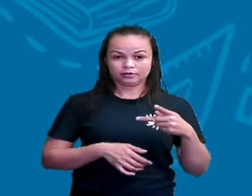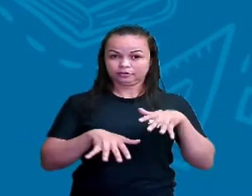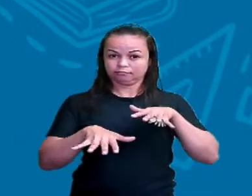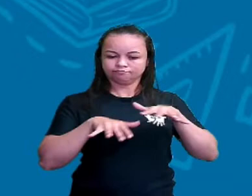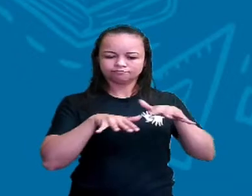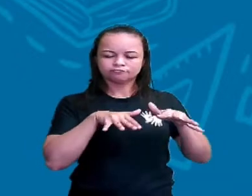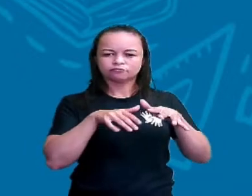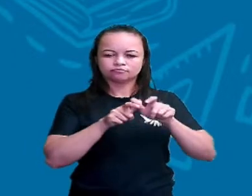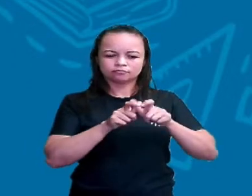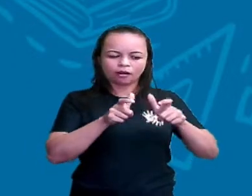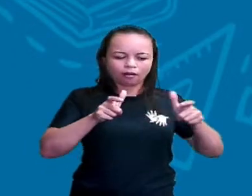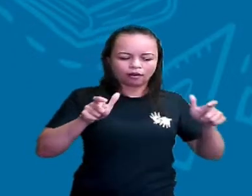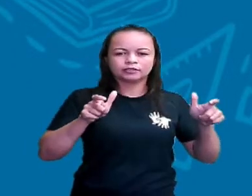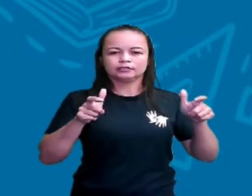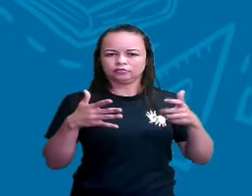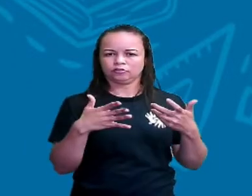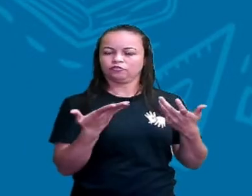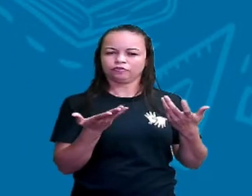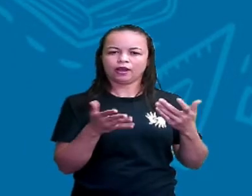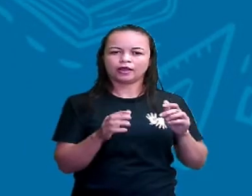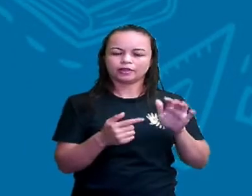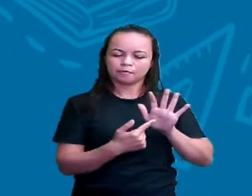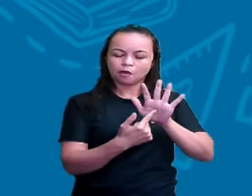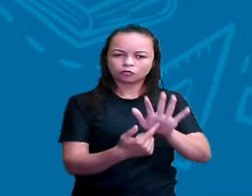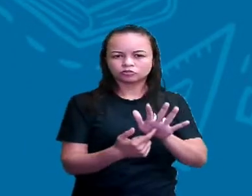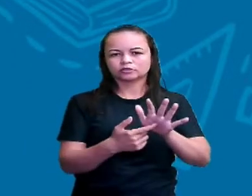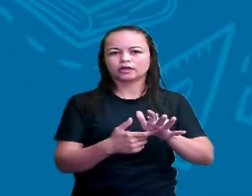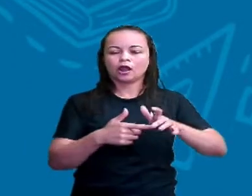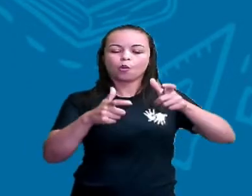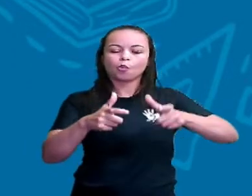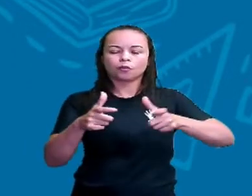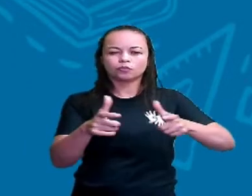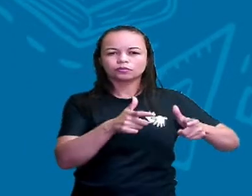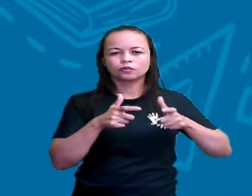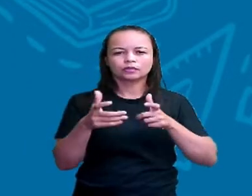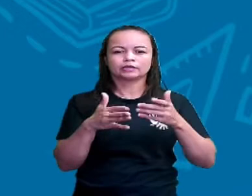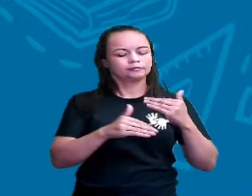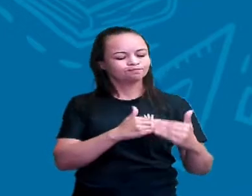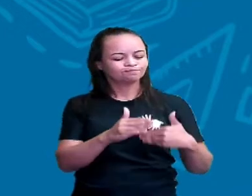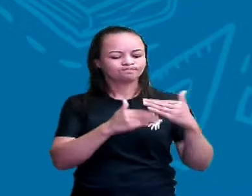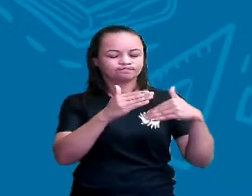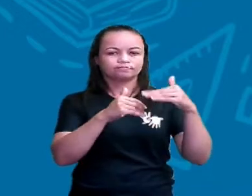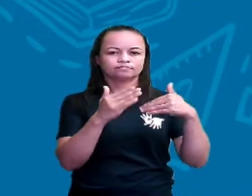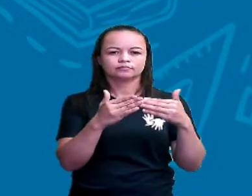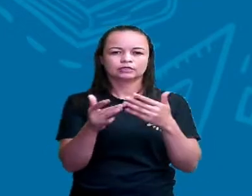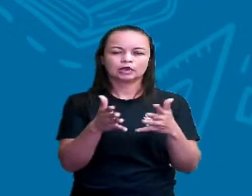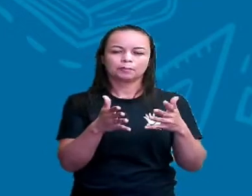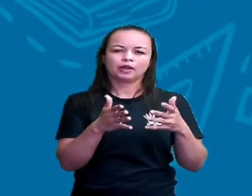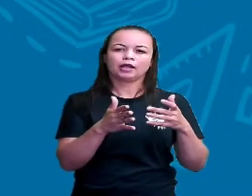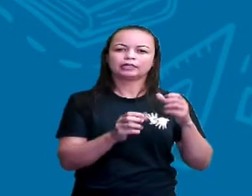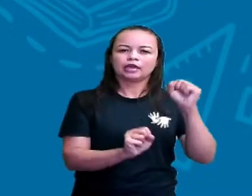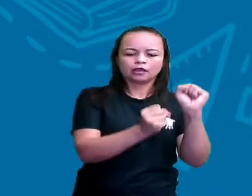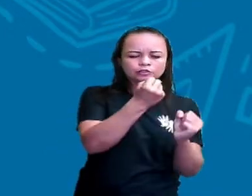também modificar a realidade dos lugares, né, que vão precisar também acompanhar esse desenvolvimento para que a